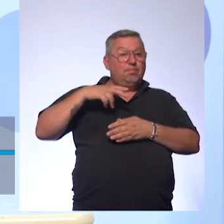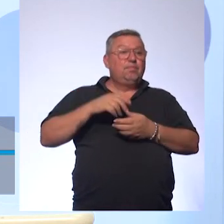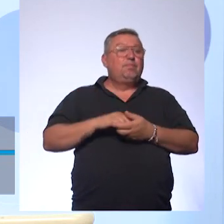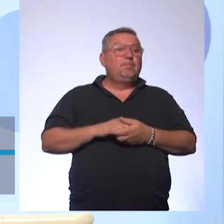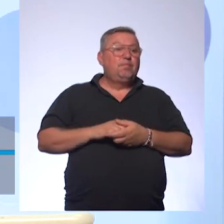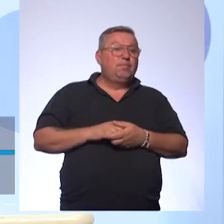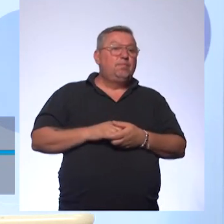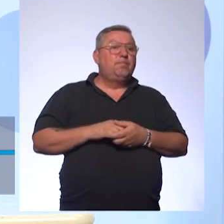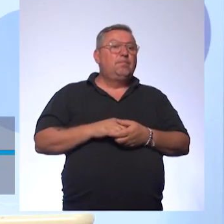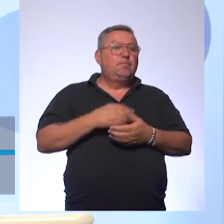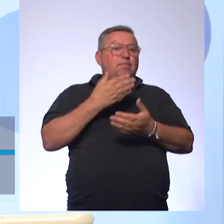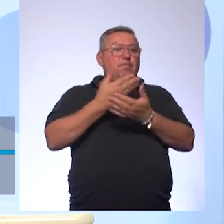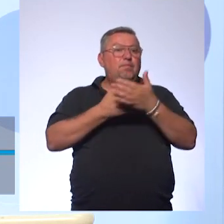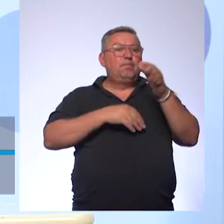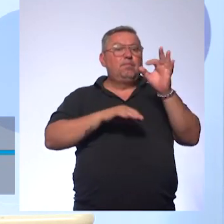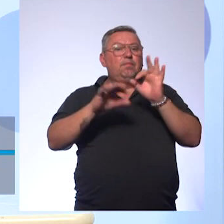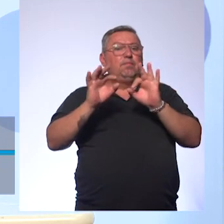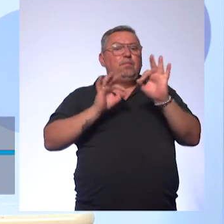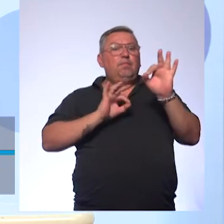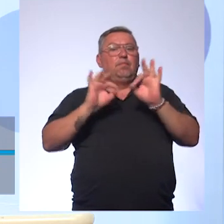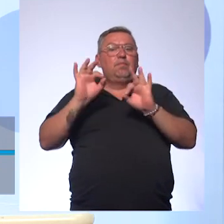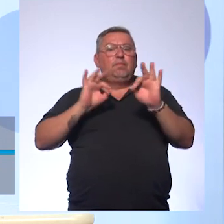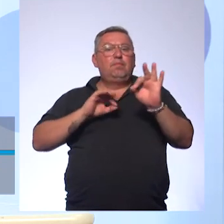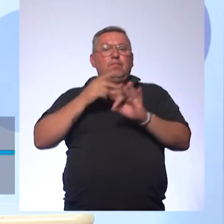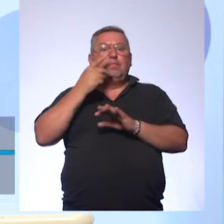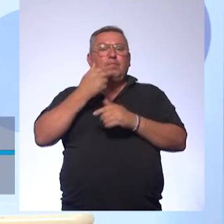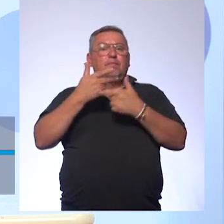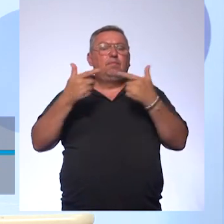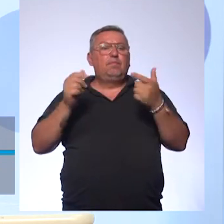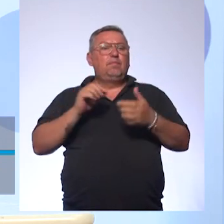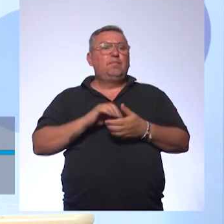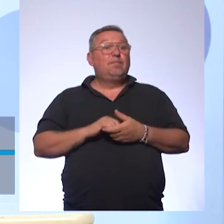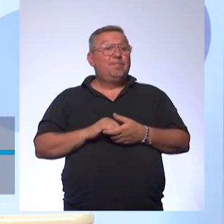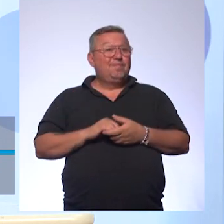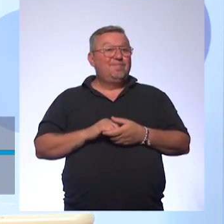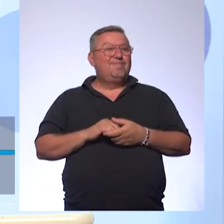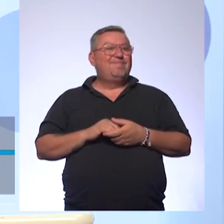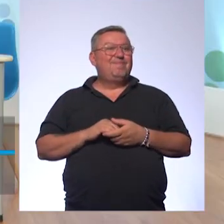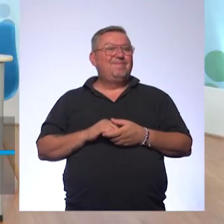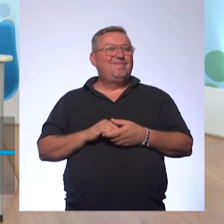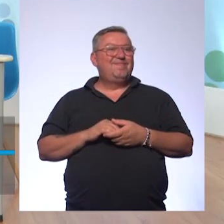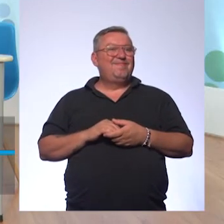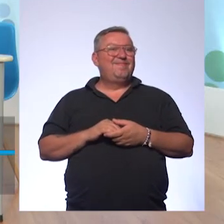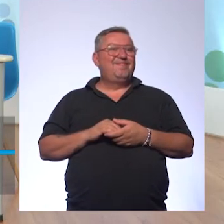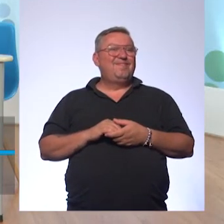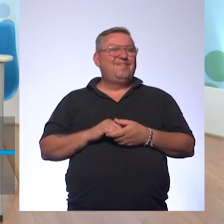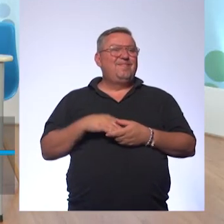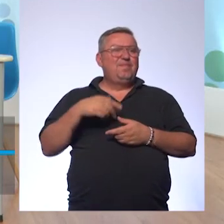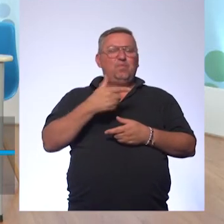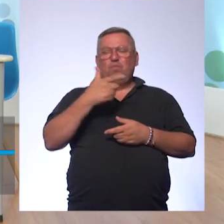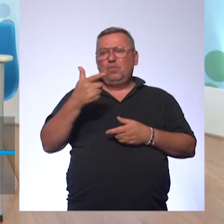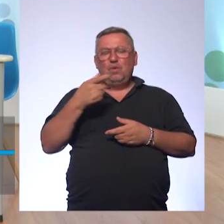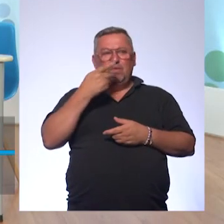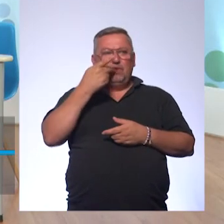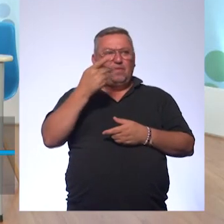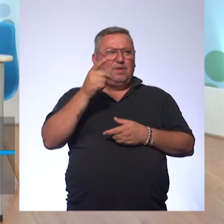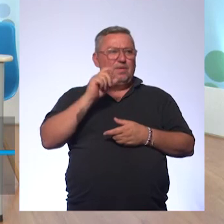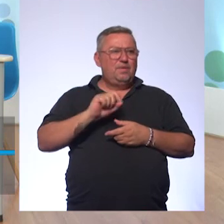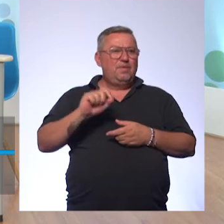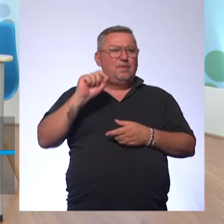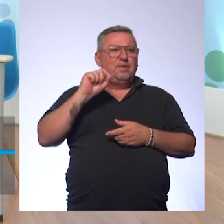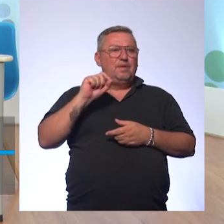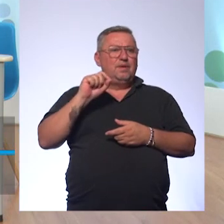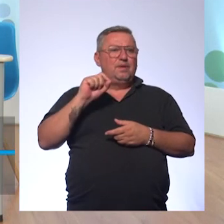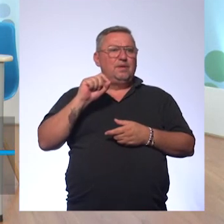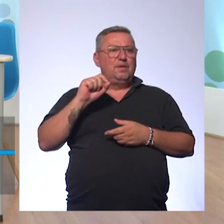tipo de solo, vegetação, relevo, incidência dos raios solares, interferência humana, e a gente pode falar um monte de outra coisa aí que vocês